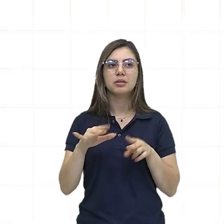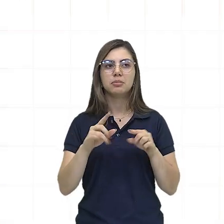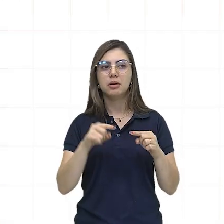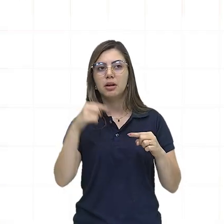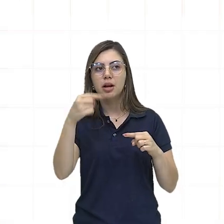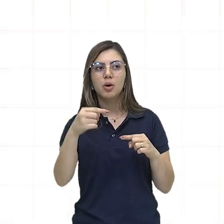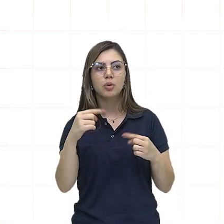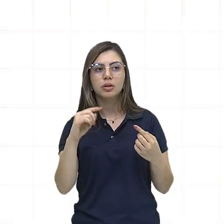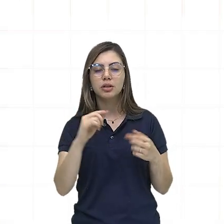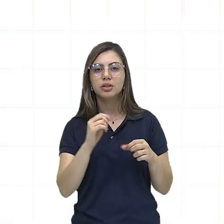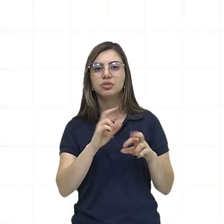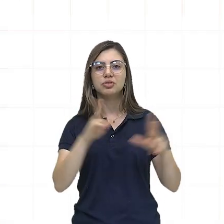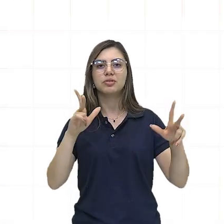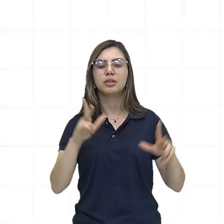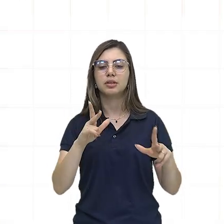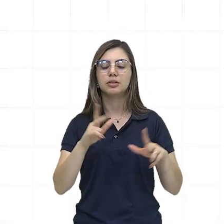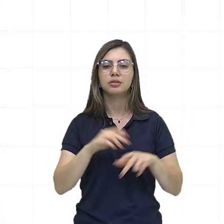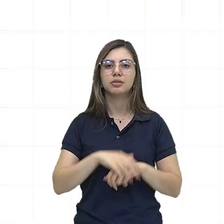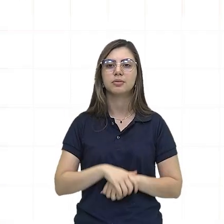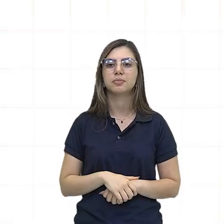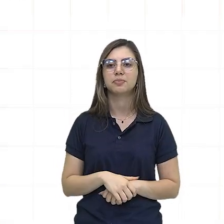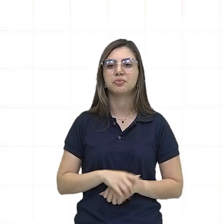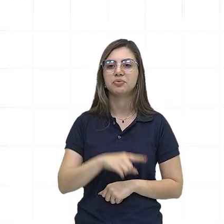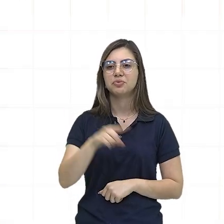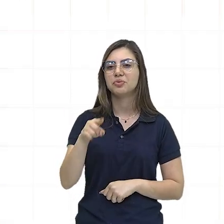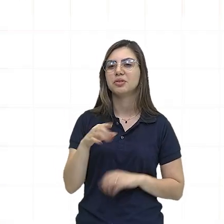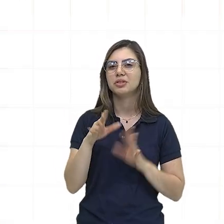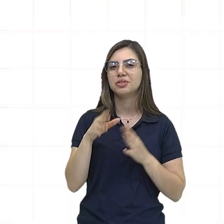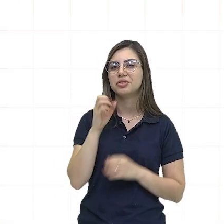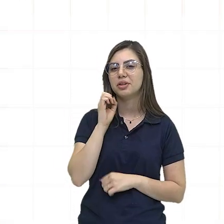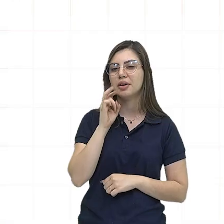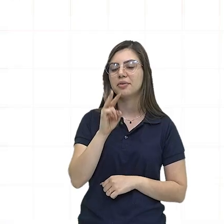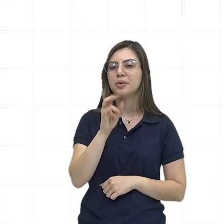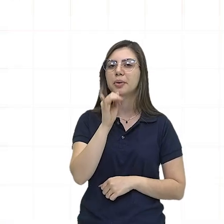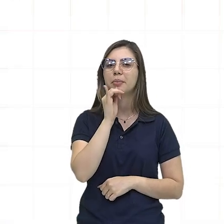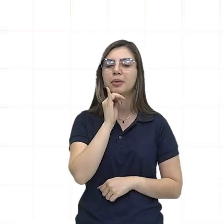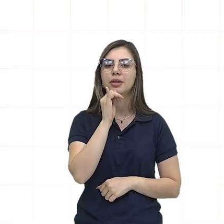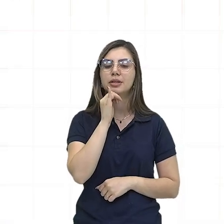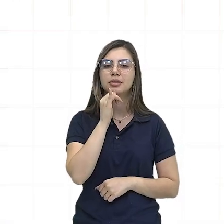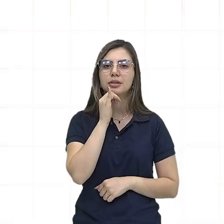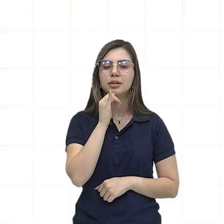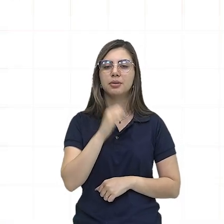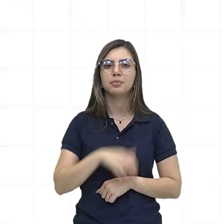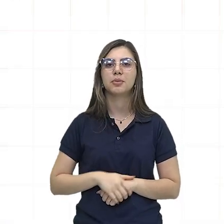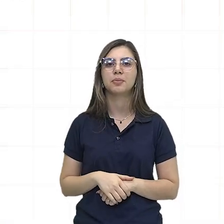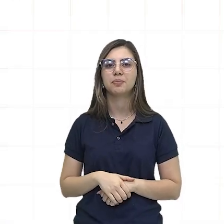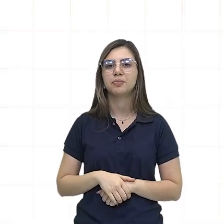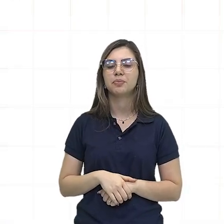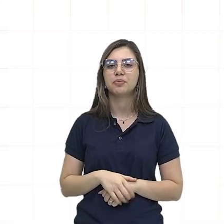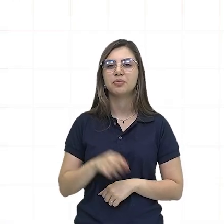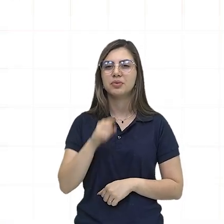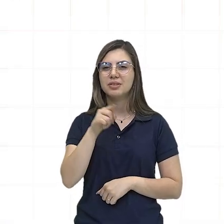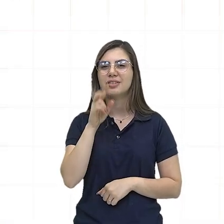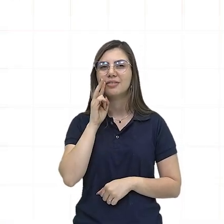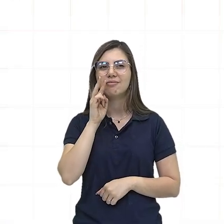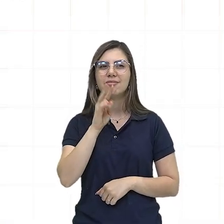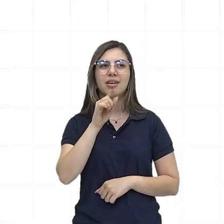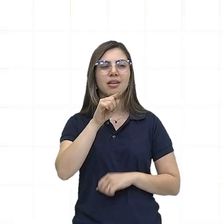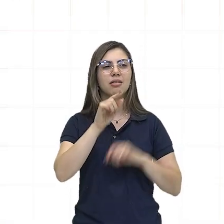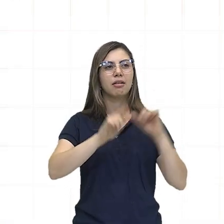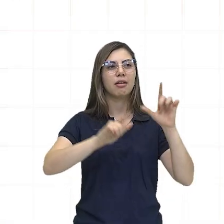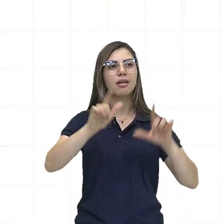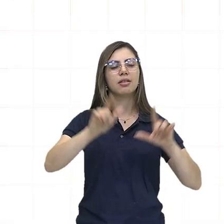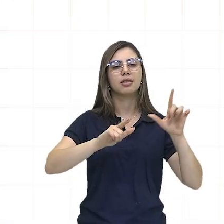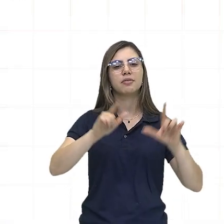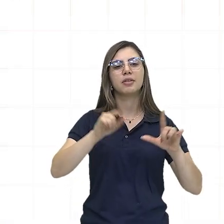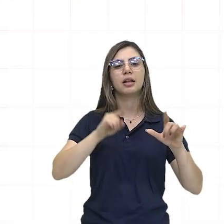semana para outra. Você pode já ter se deparado com uma situação de ouvir no noticiário